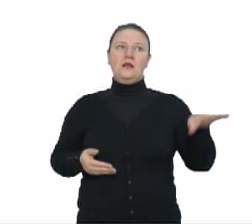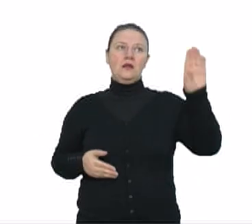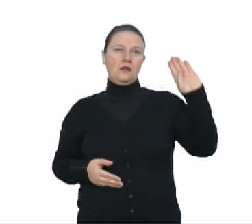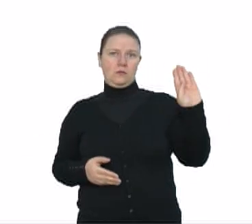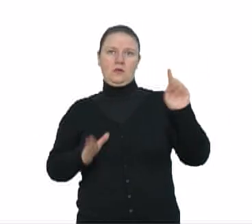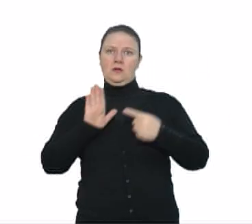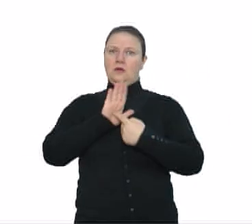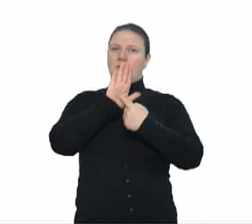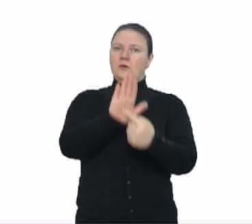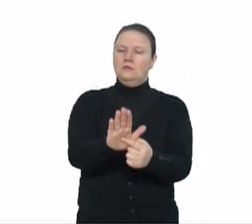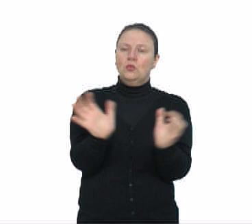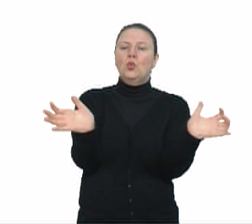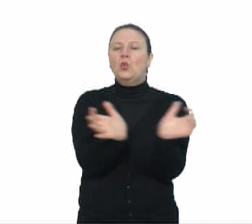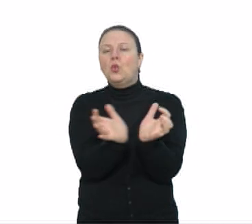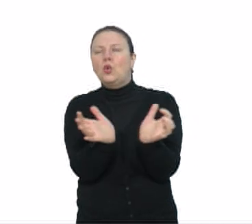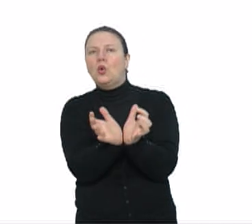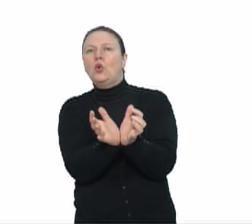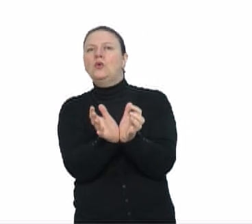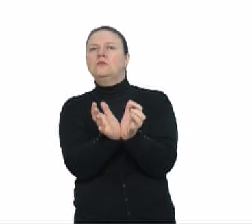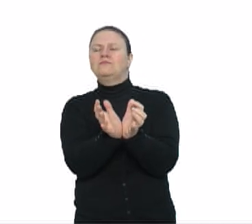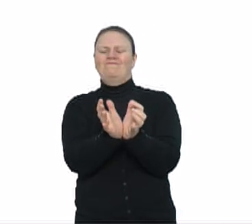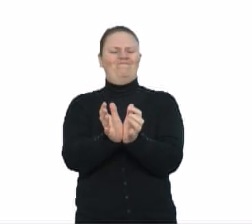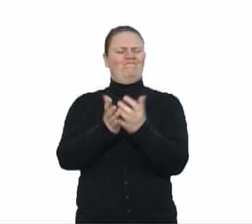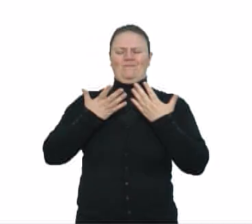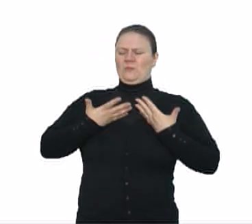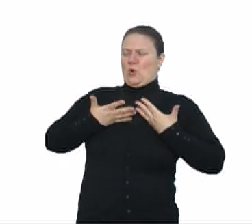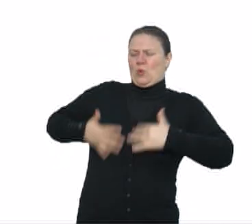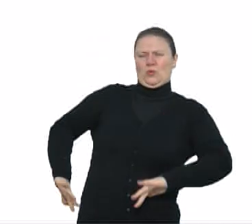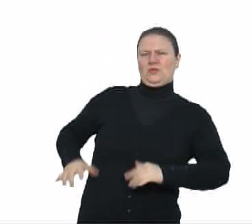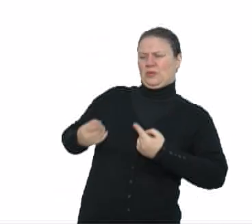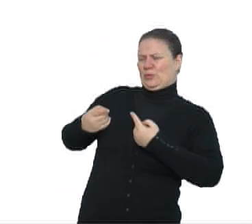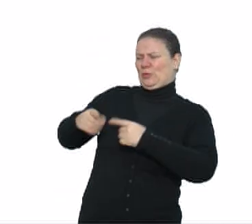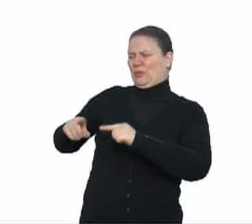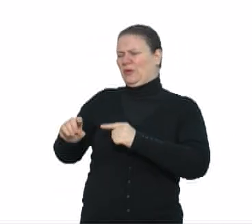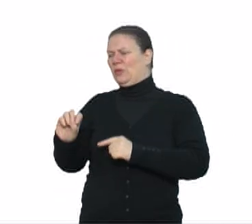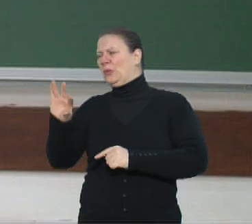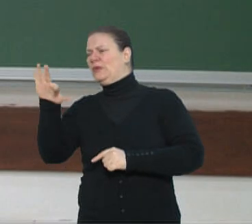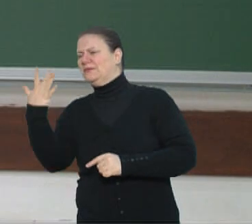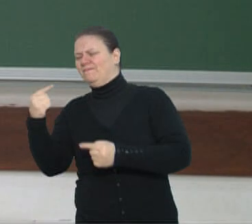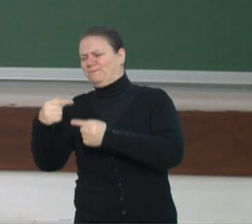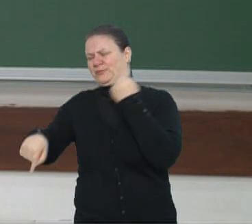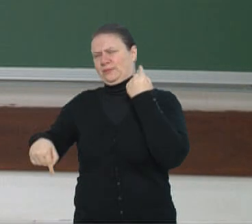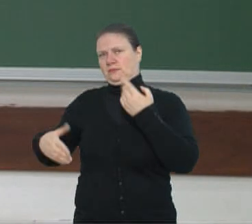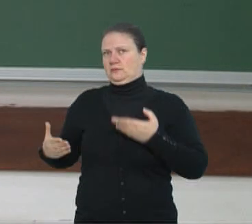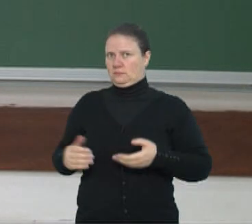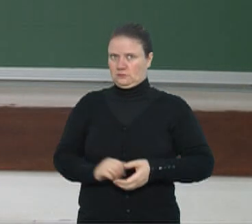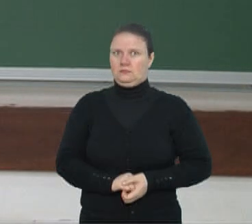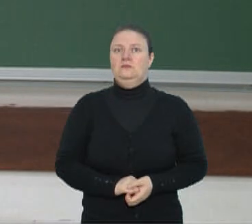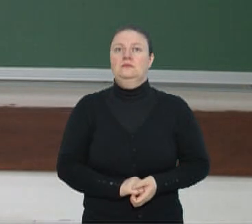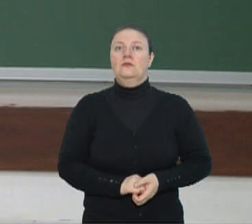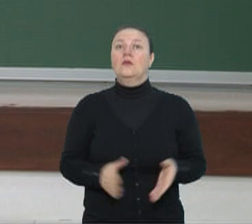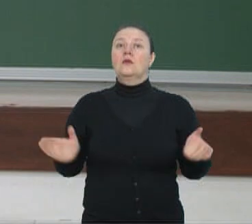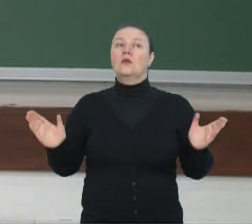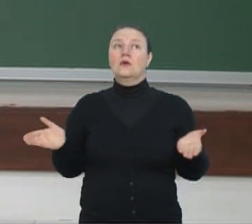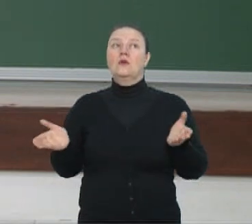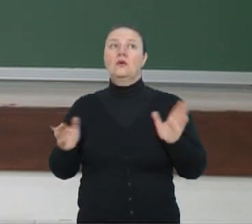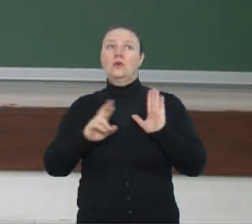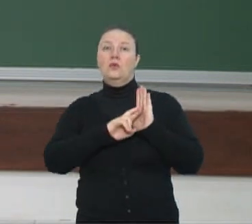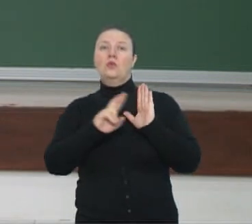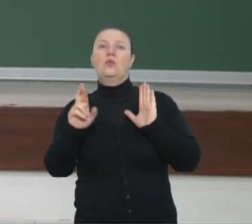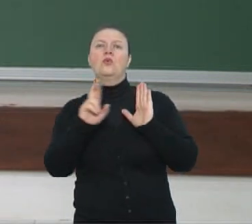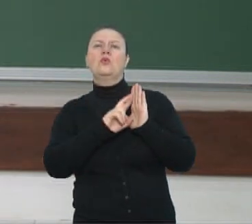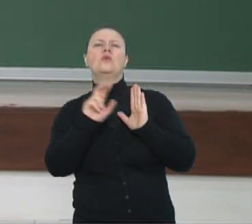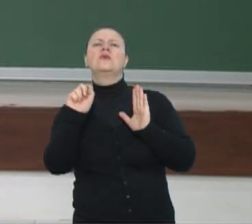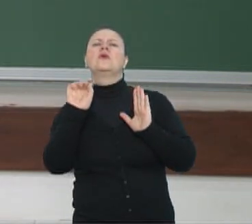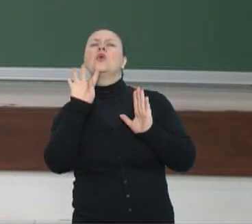B. Demonstrar de maneira coletiva o seu desagrado contra um acontecimento. Certo? Qual foi o resultado da